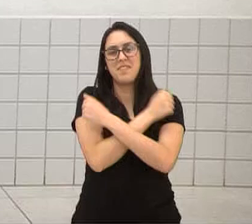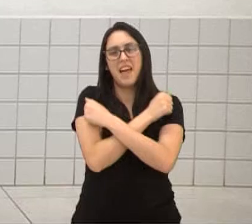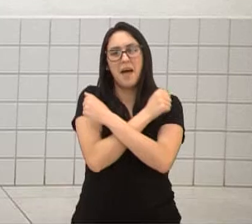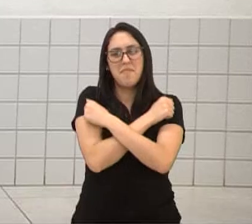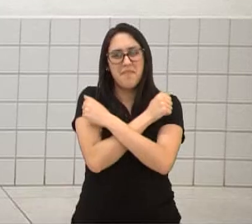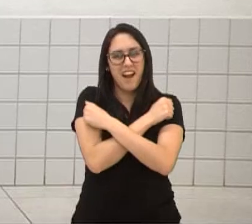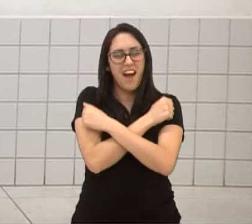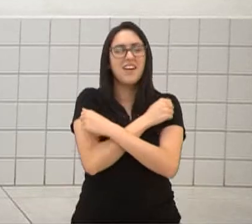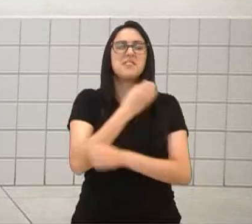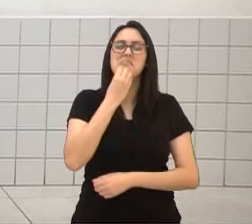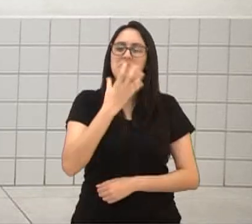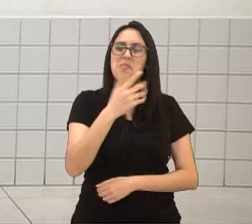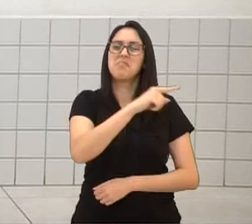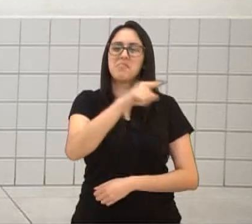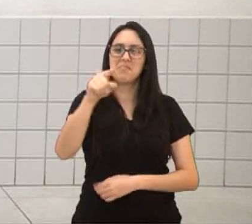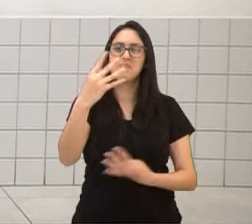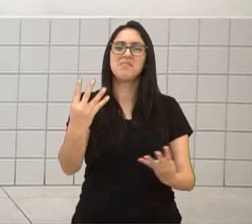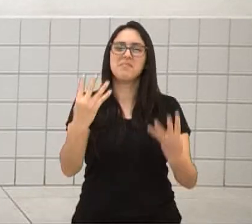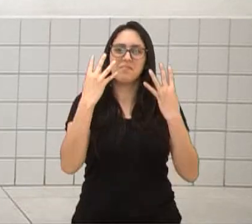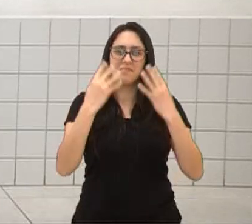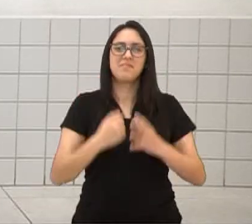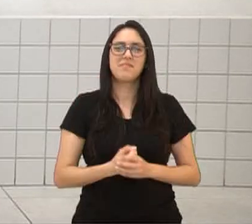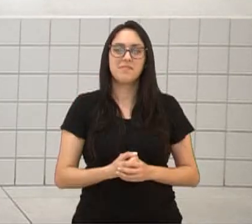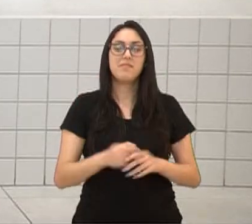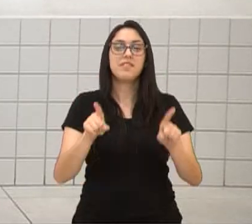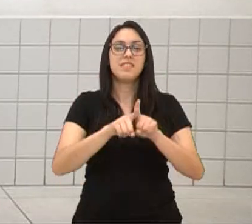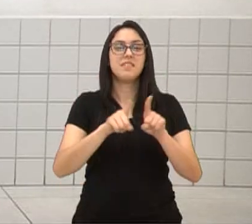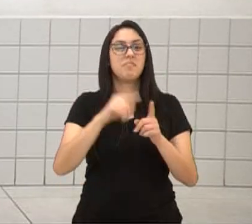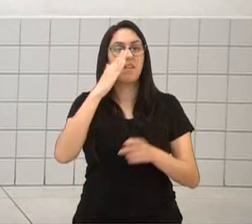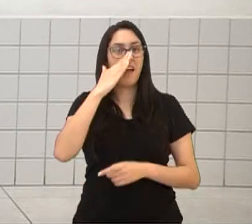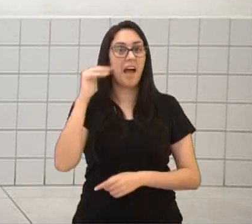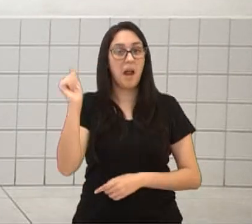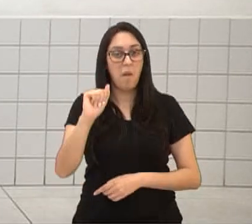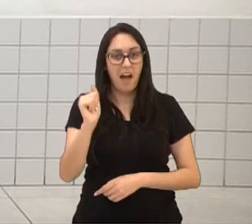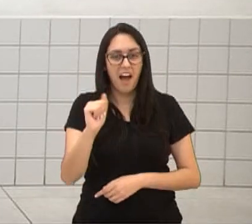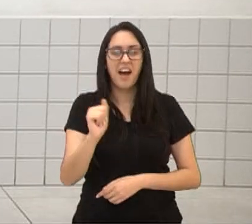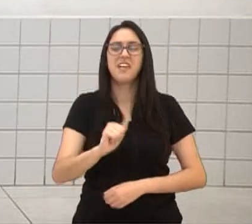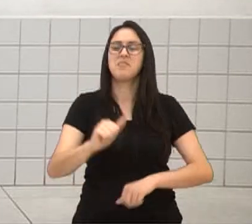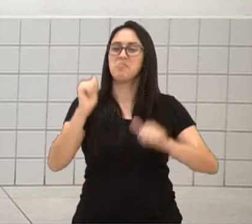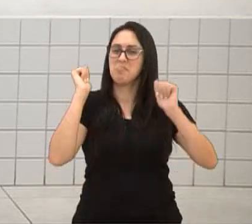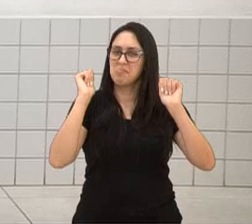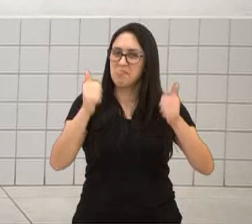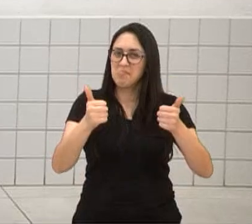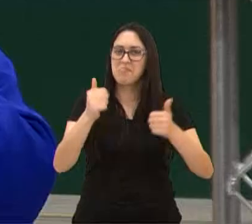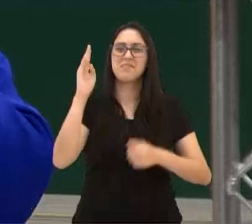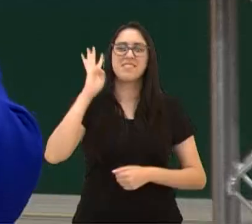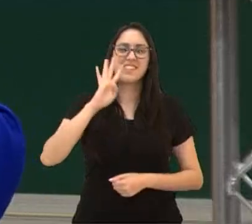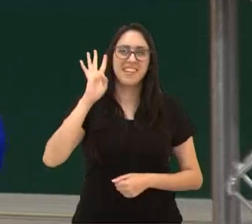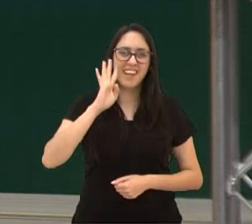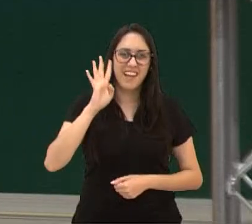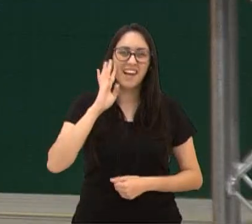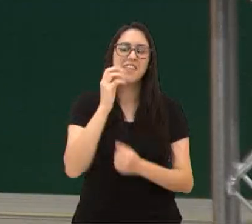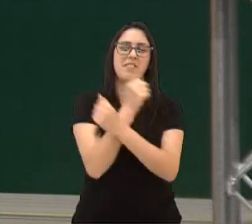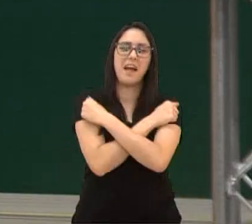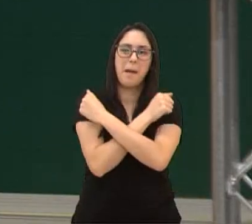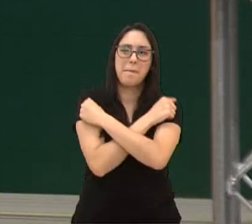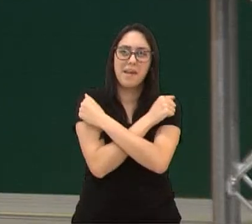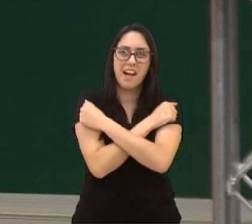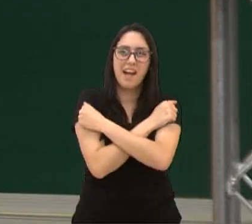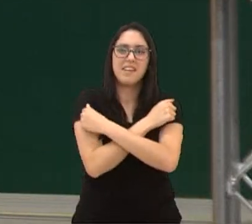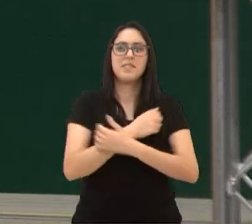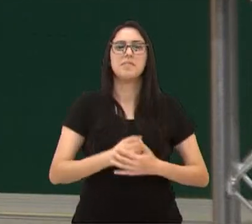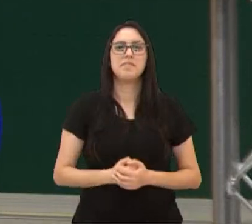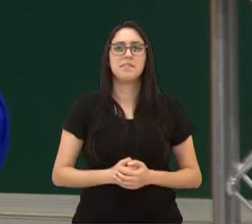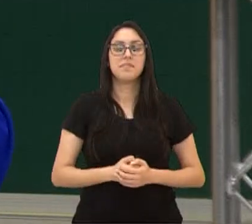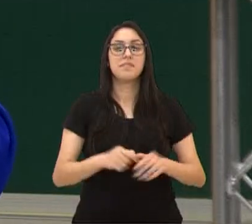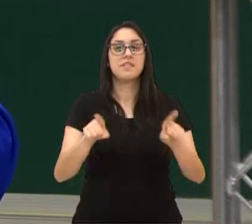muito bom tê-los aqui. O pessoal ali de Araucária, olha que coisa boa. Um forte abraço também. O